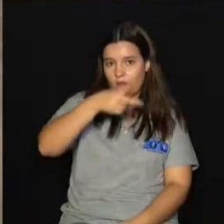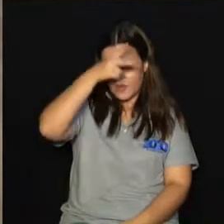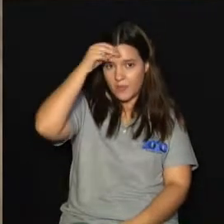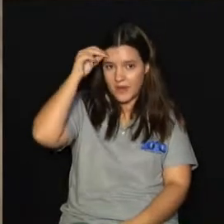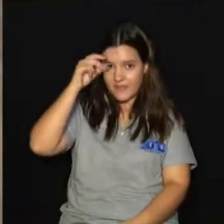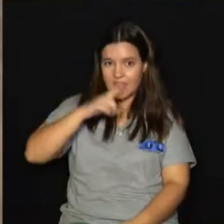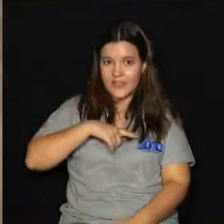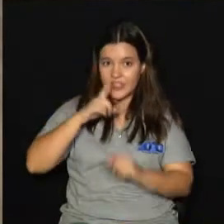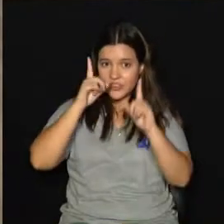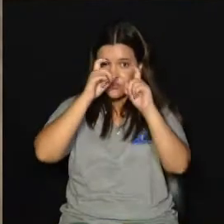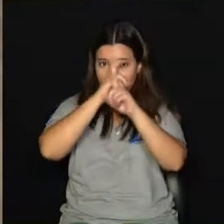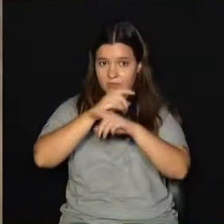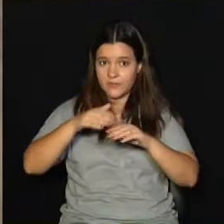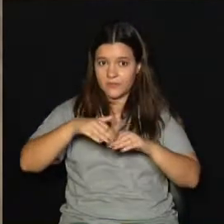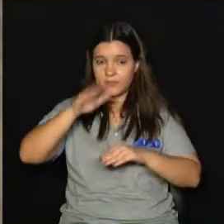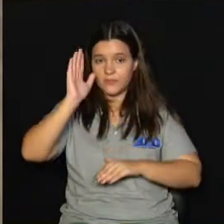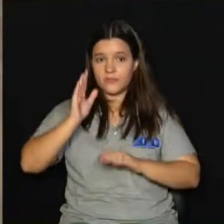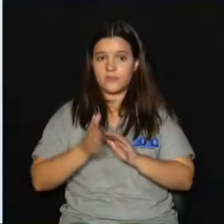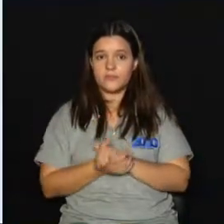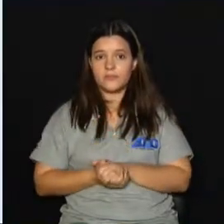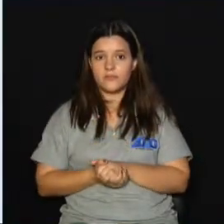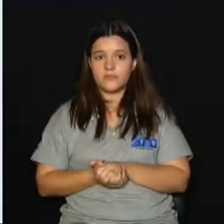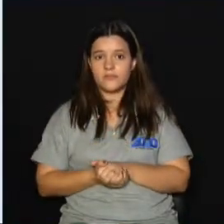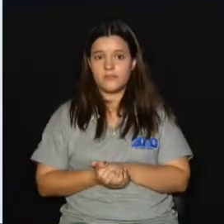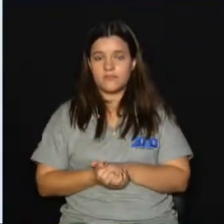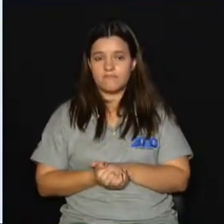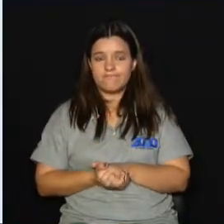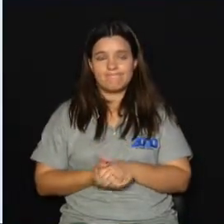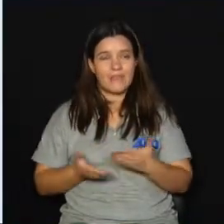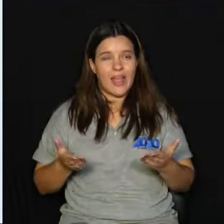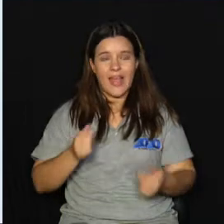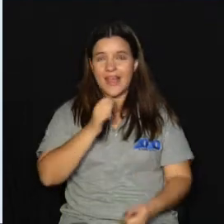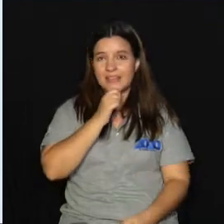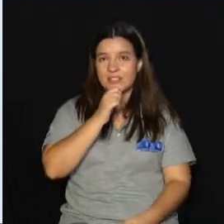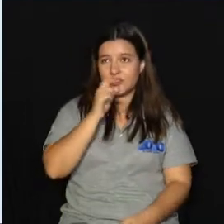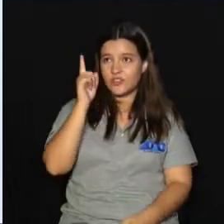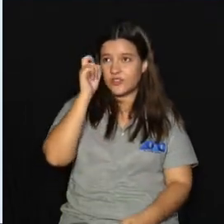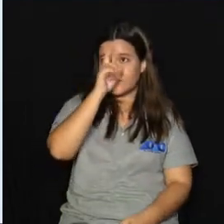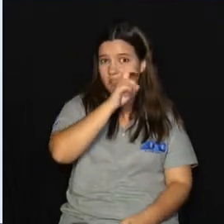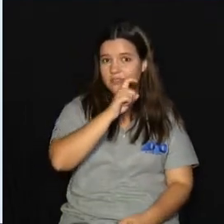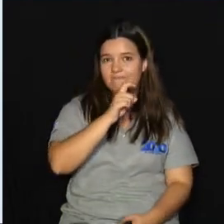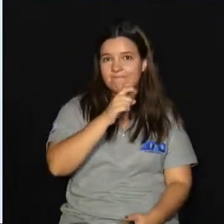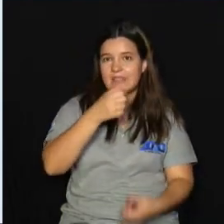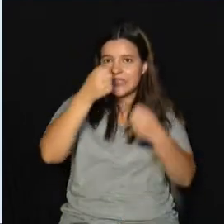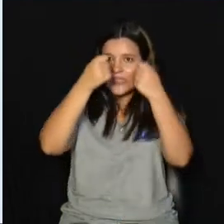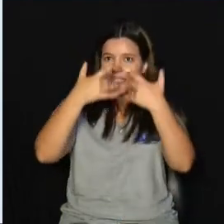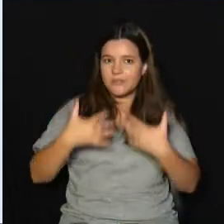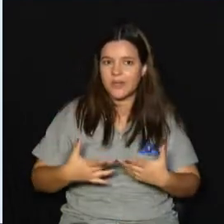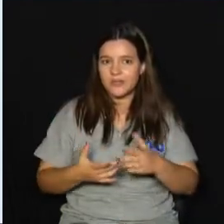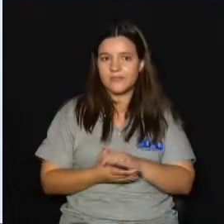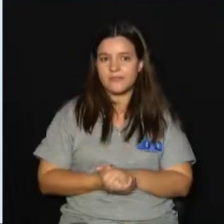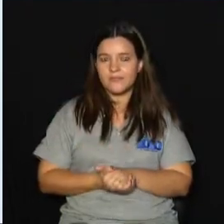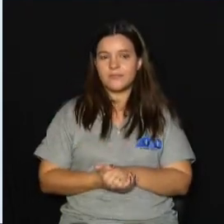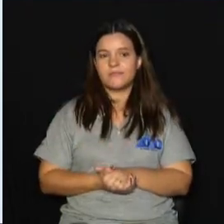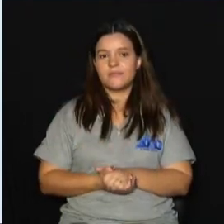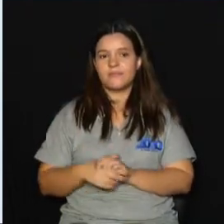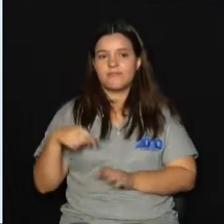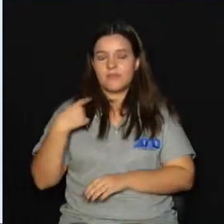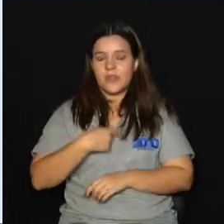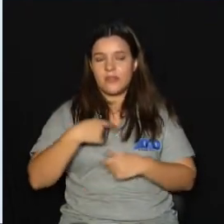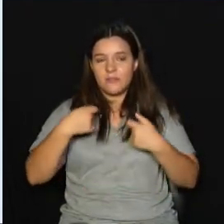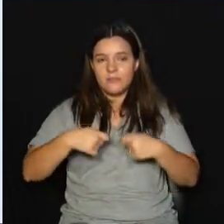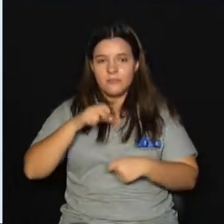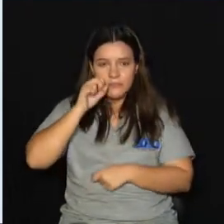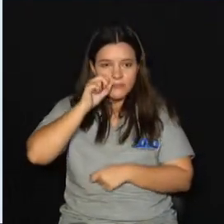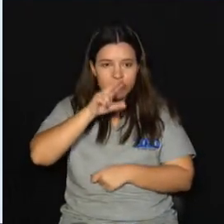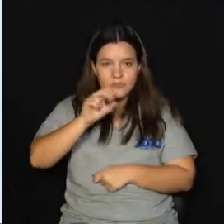prefeito? Olha, eu acho difícil dizer se tem uma dificuldade ou não, porque é isso, a gente ainda precisa ver